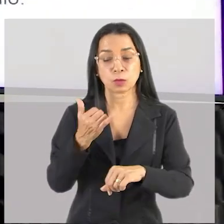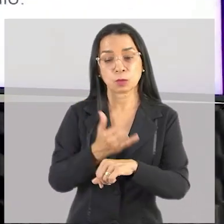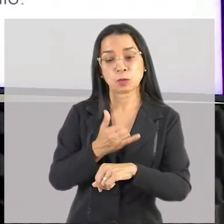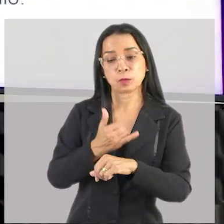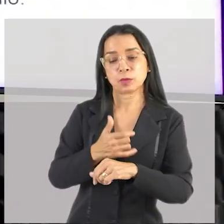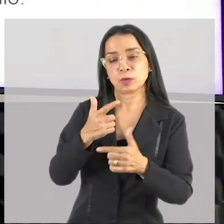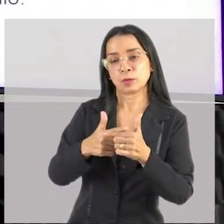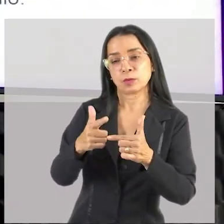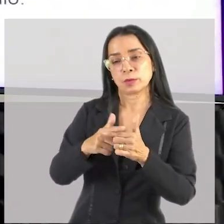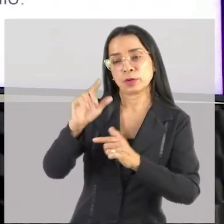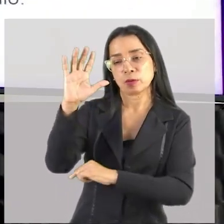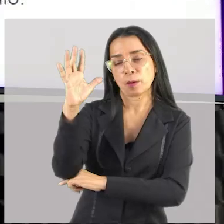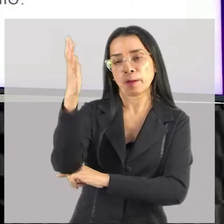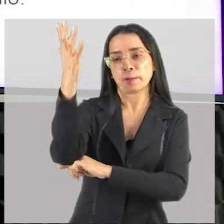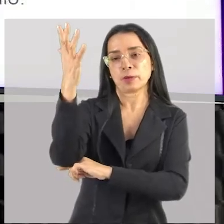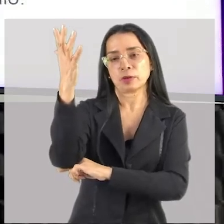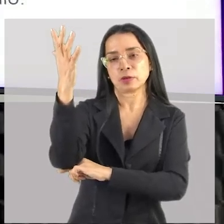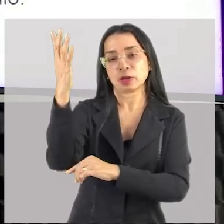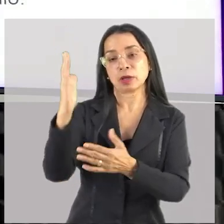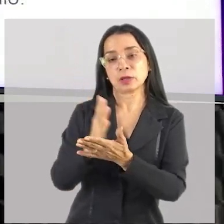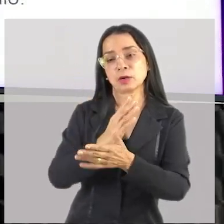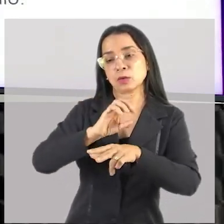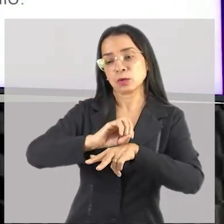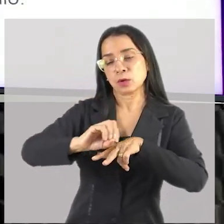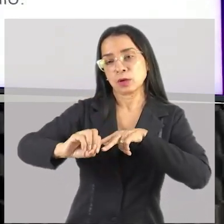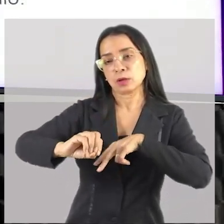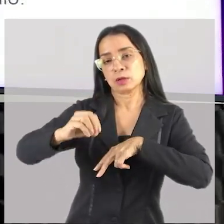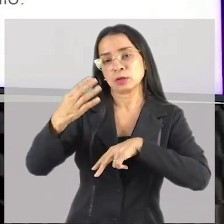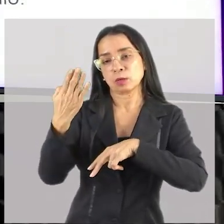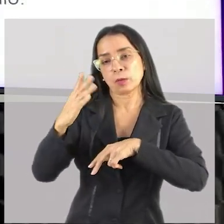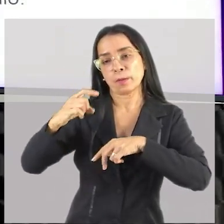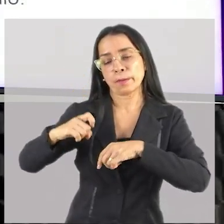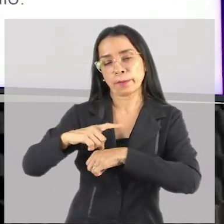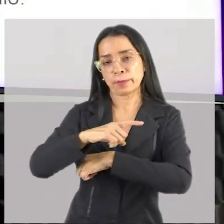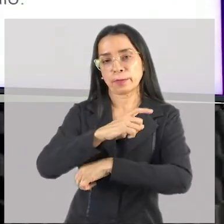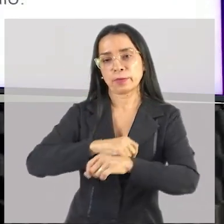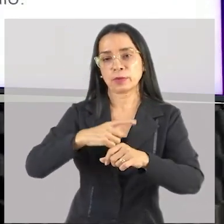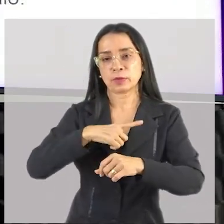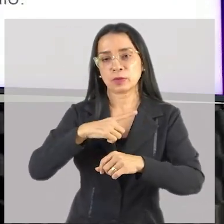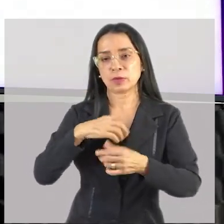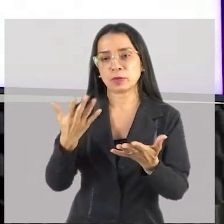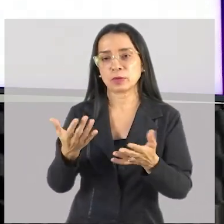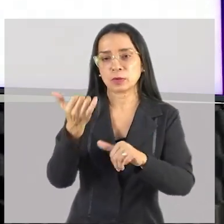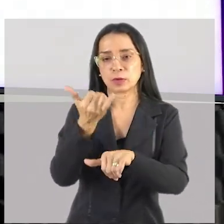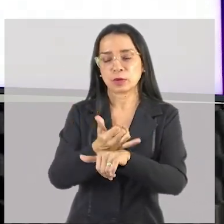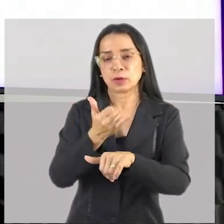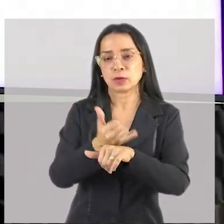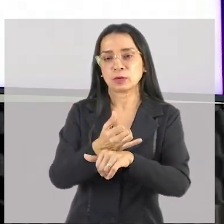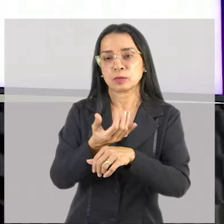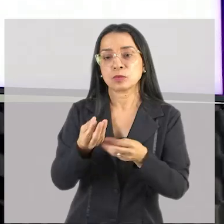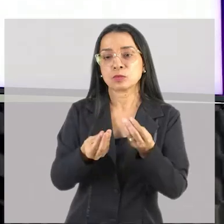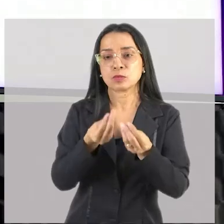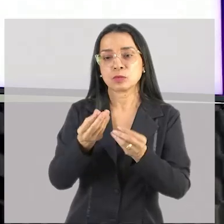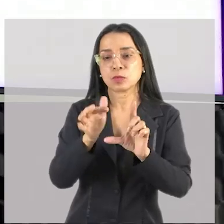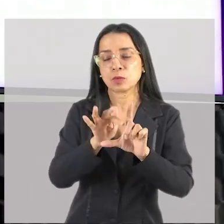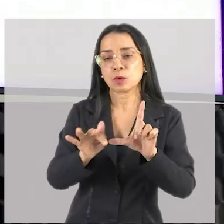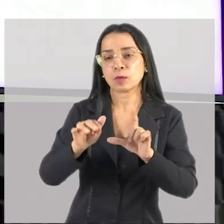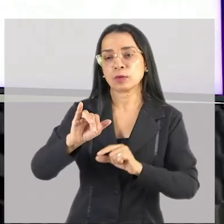muitos organismos com bactérias. Então, ter o alumínio na forma de íon é problema. Ó, deixa eu mostrar uma coisa para